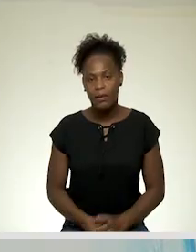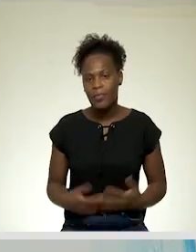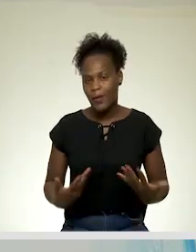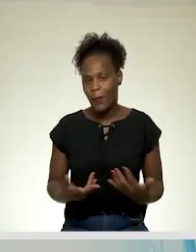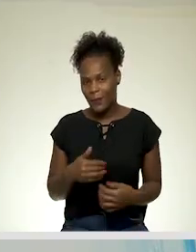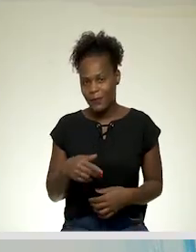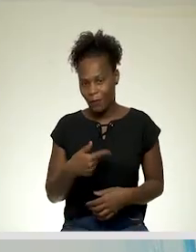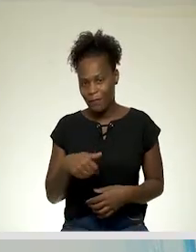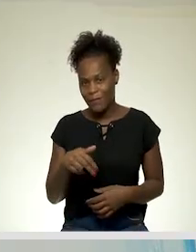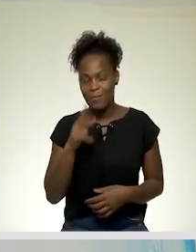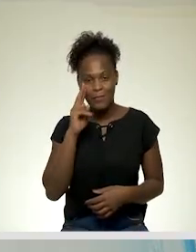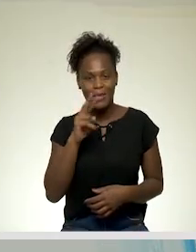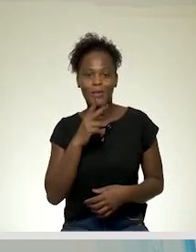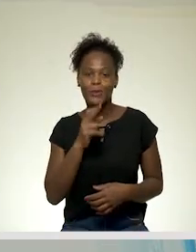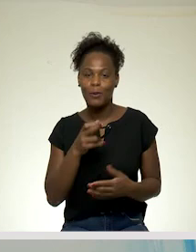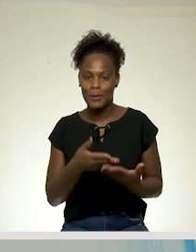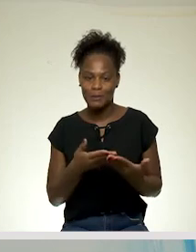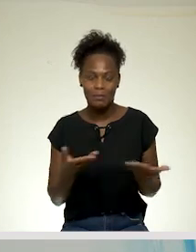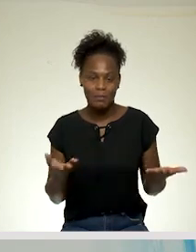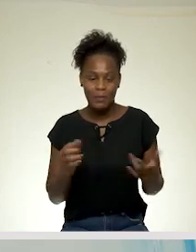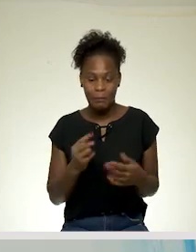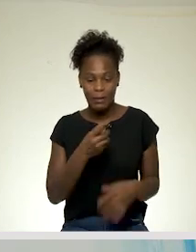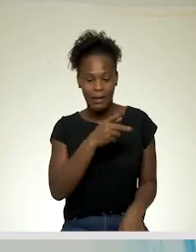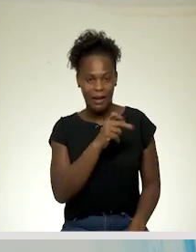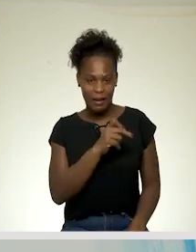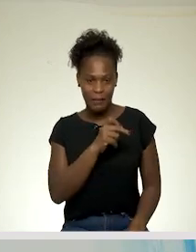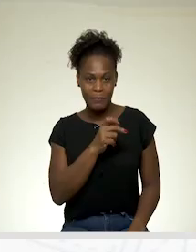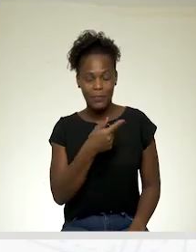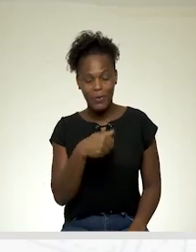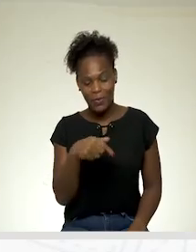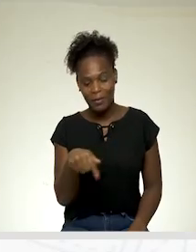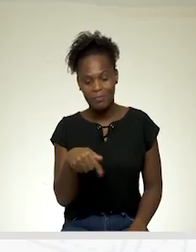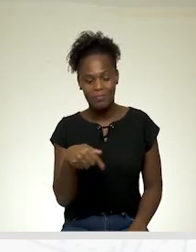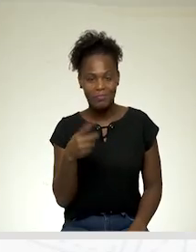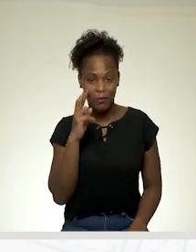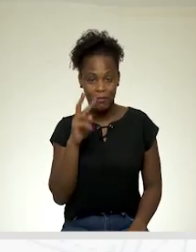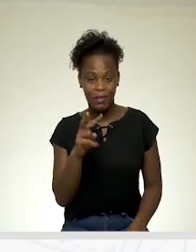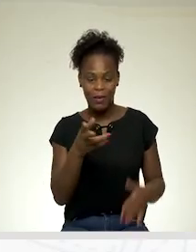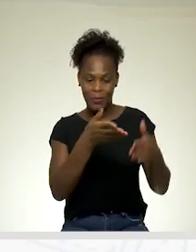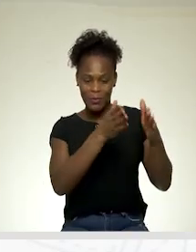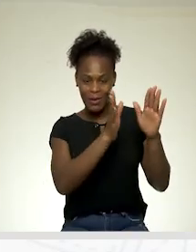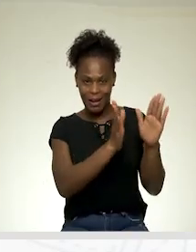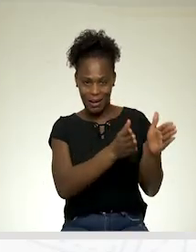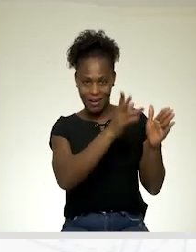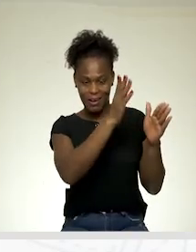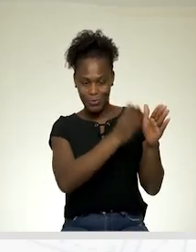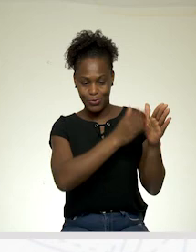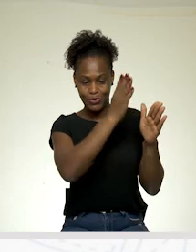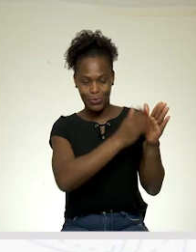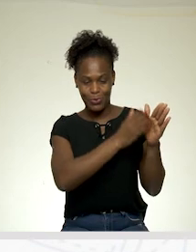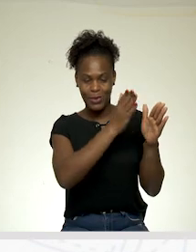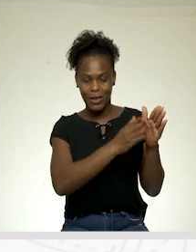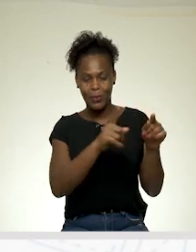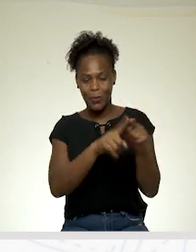Vamos conferir a resposta. Para a linha A, nós temos aqui esse lado, é o